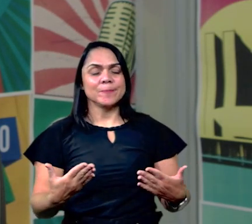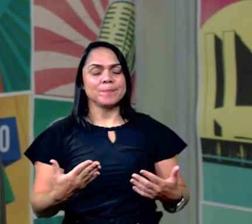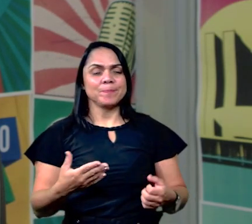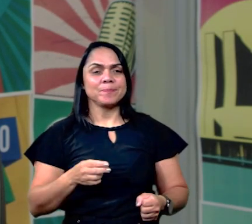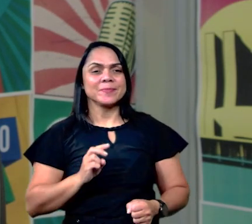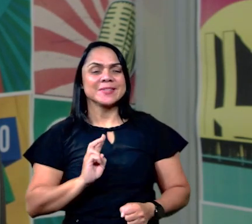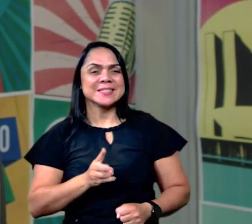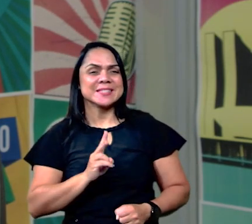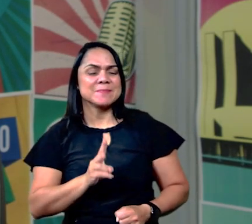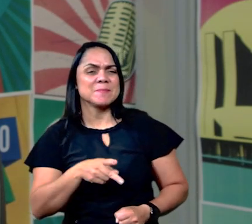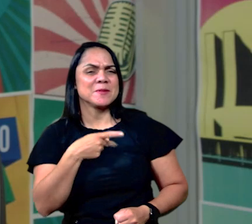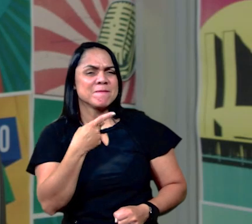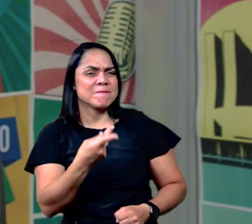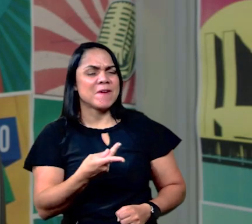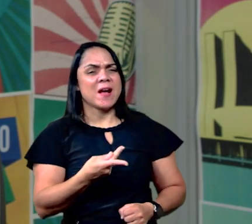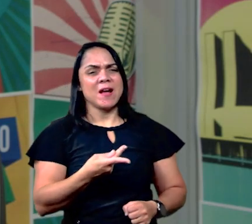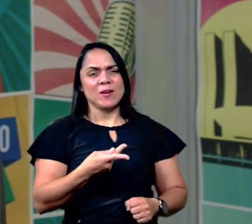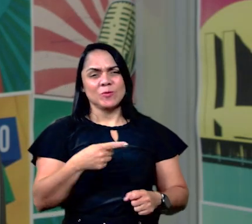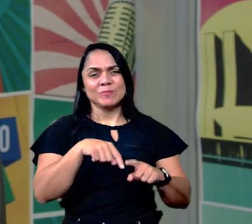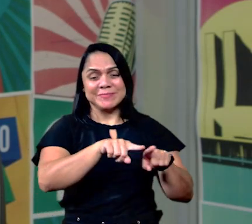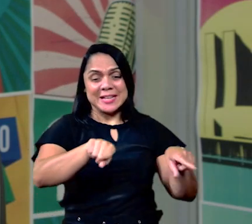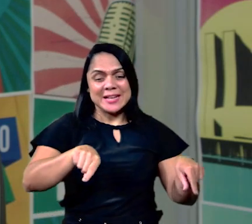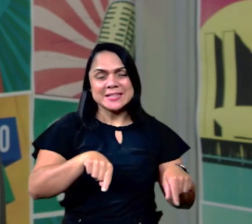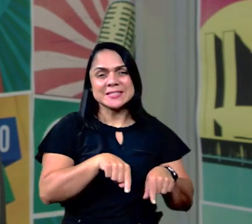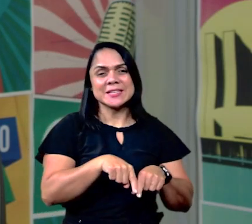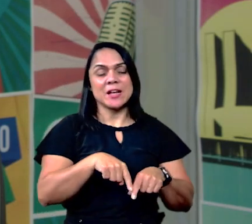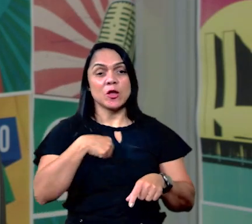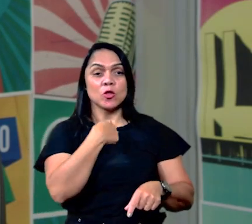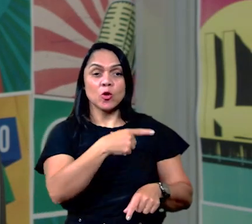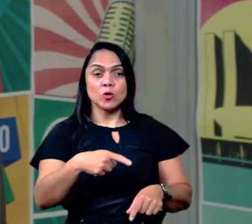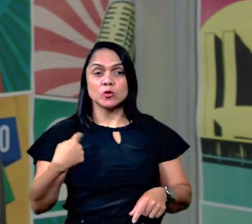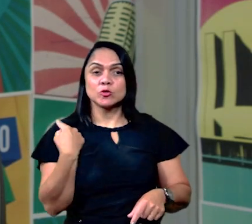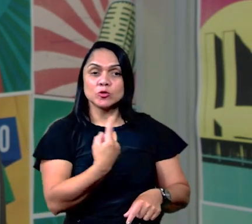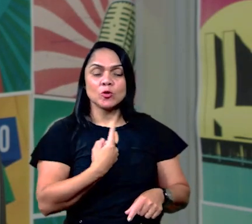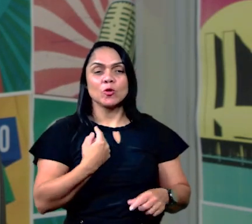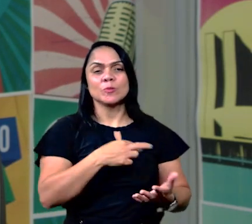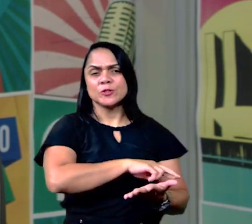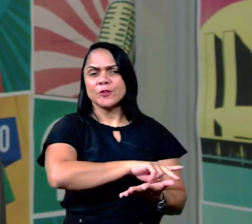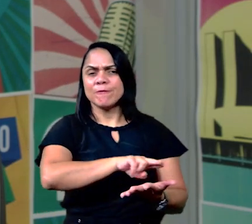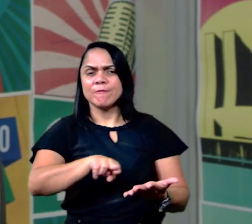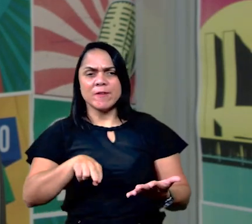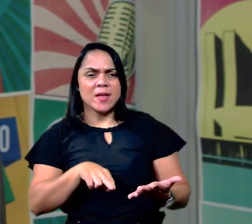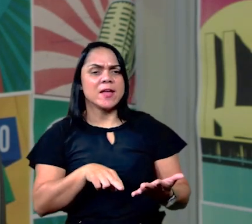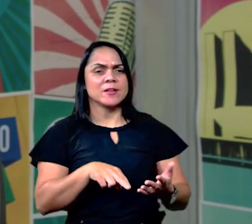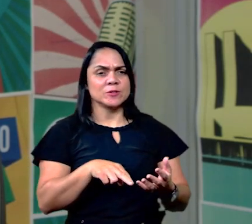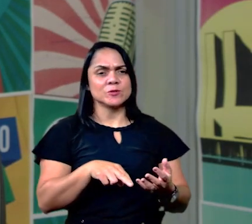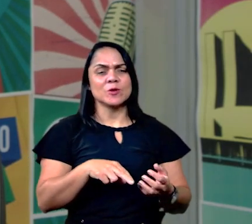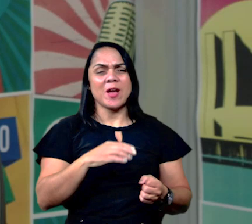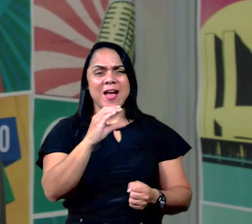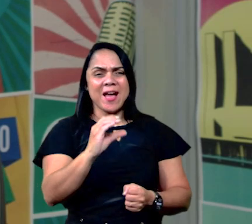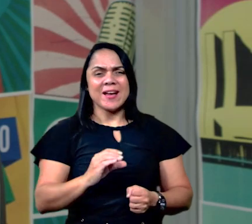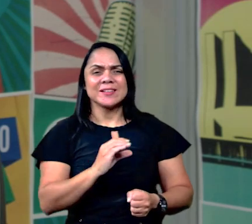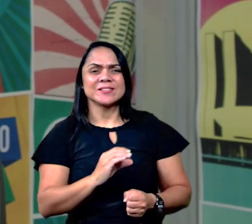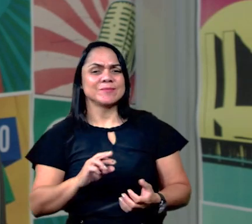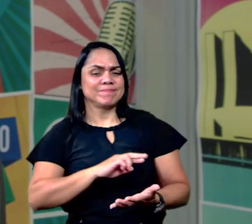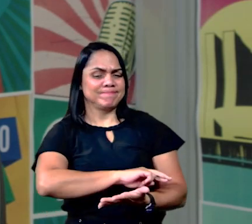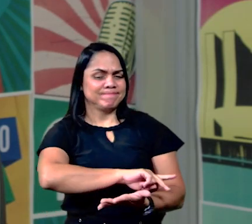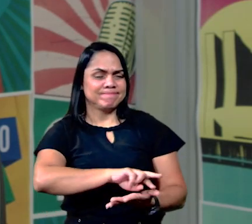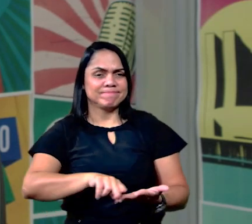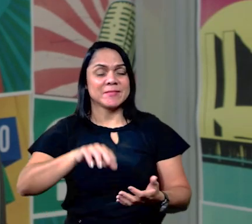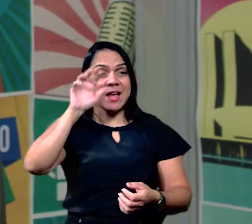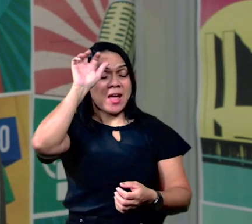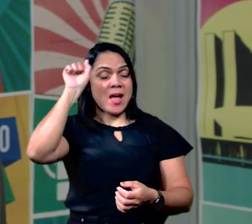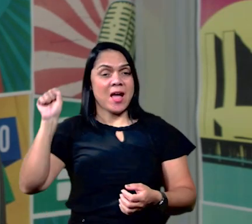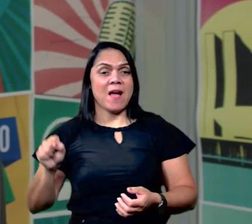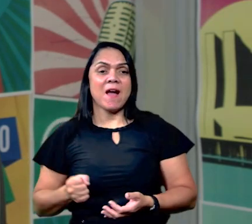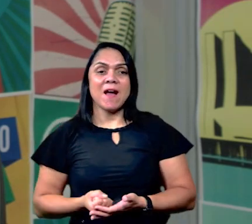digo nas aulas, né, nós somos diversos, a própria matriz cristã é diversa, a própria matriz afro-religiosa é